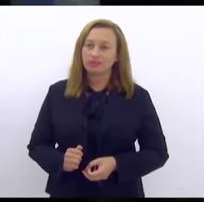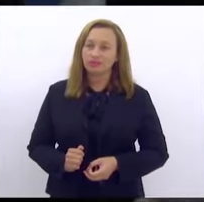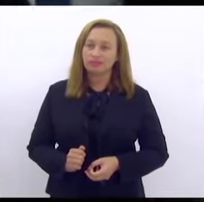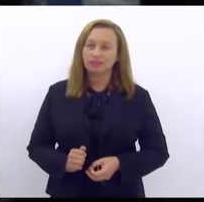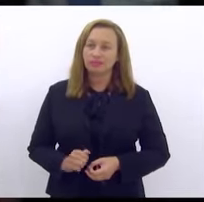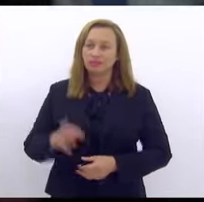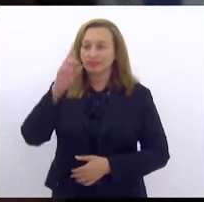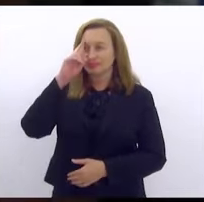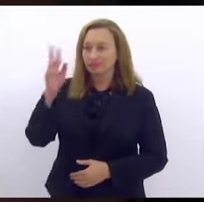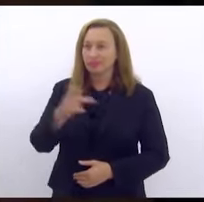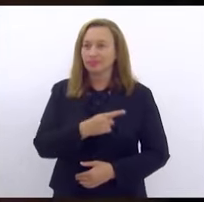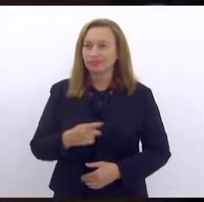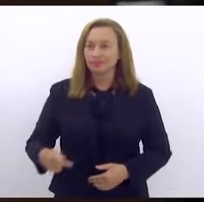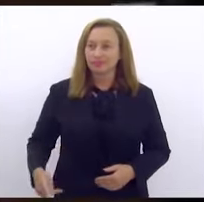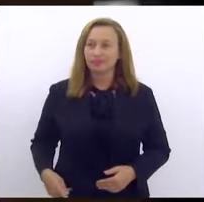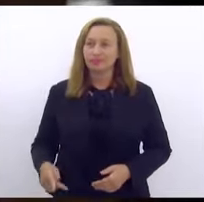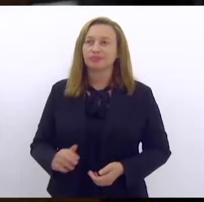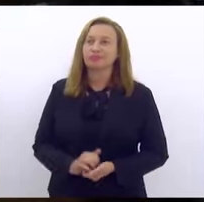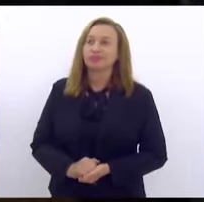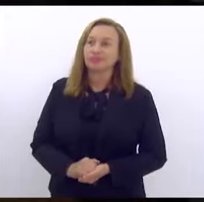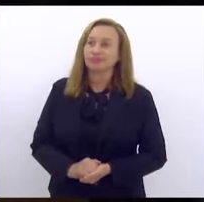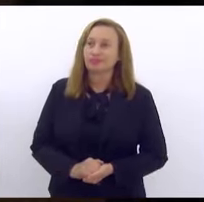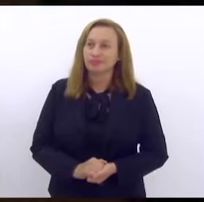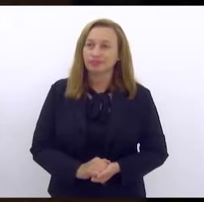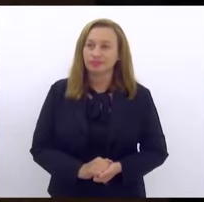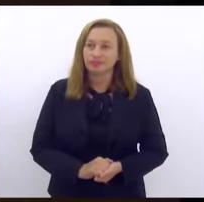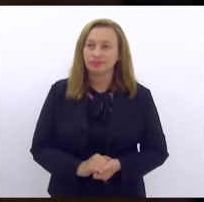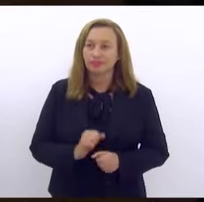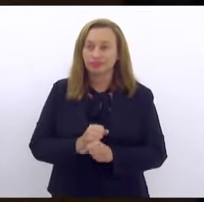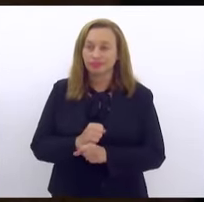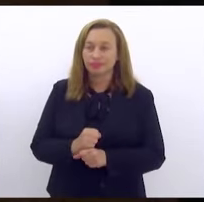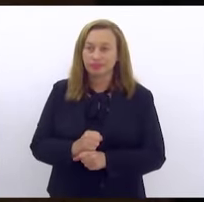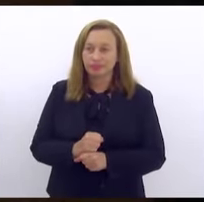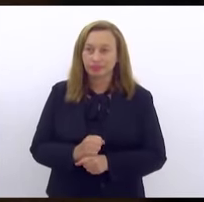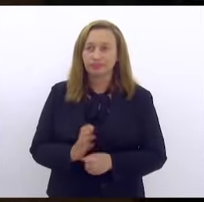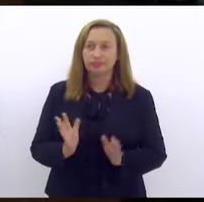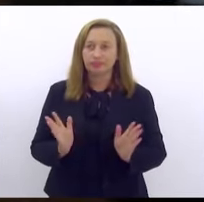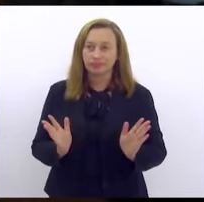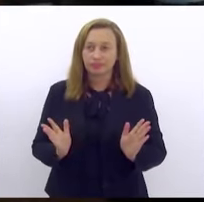Senhor presidente, durante o ano corrente,